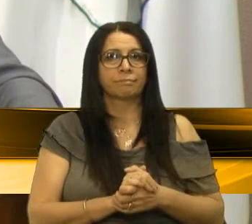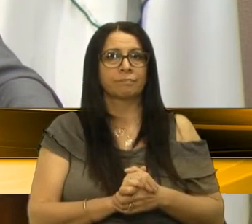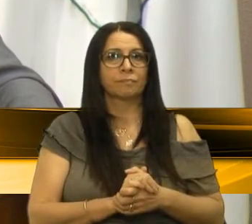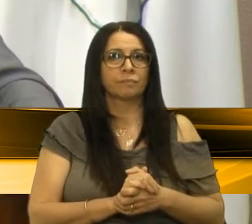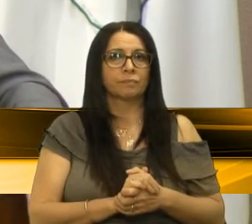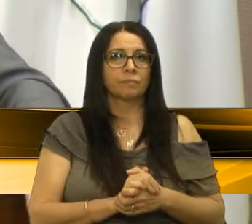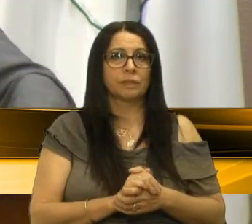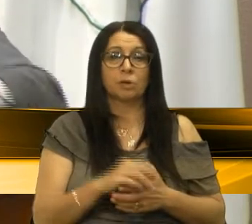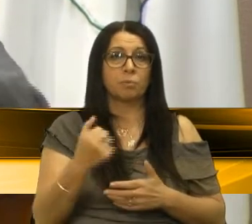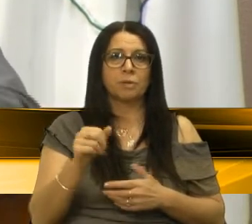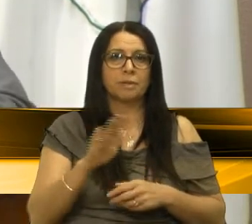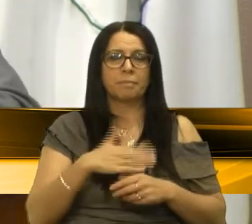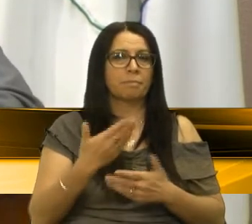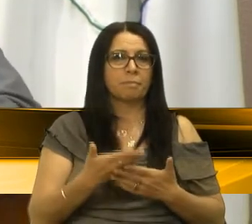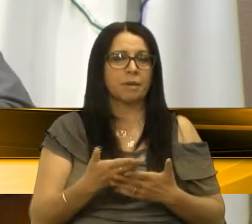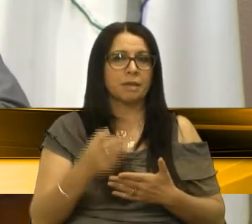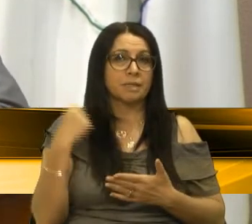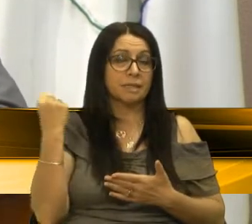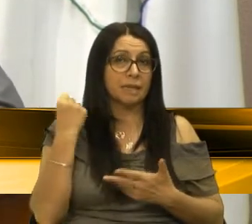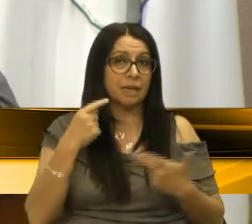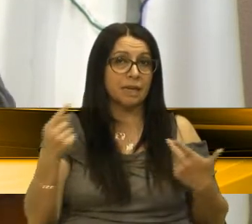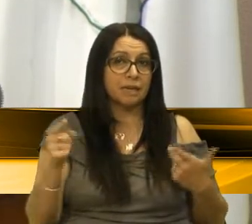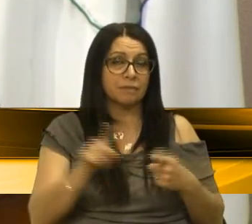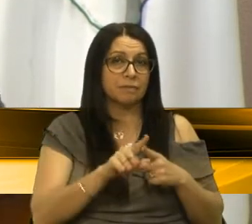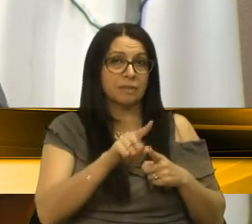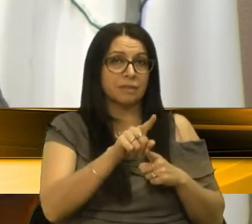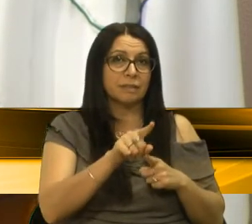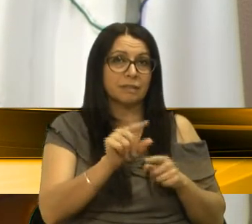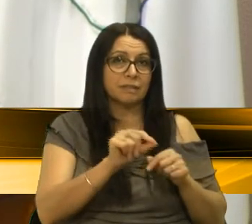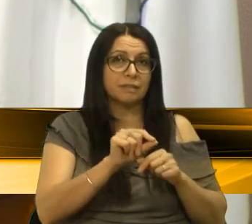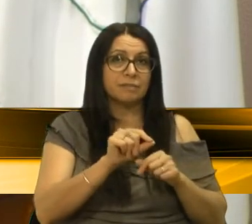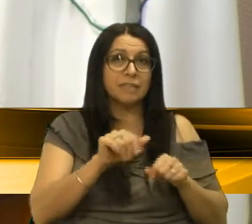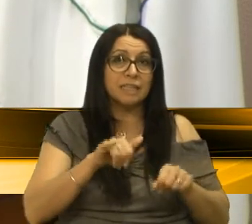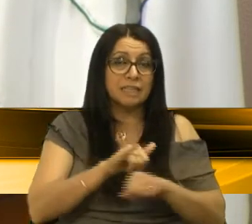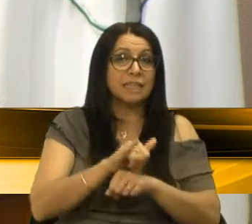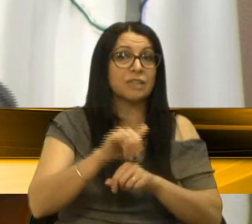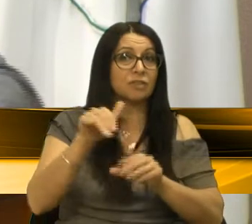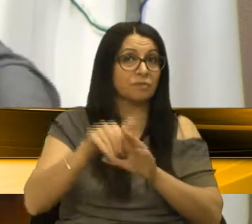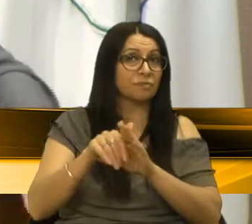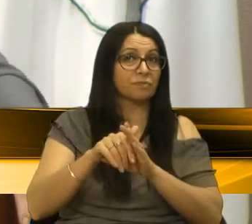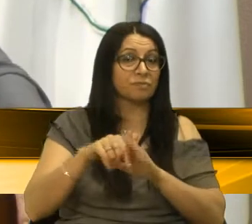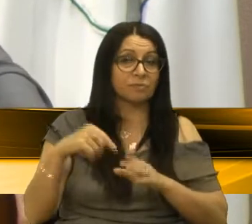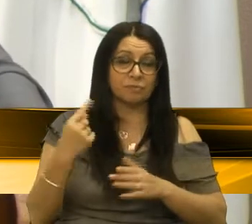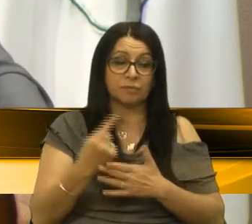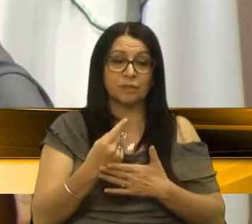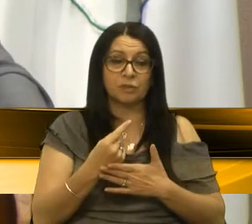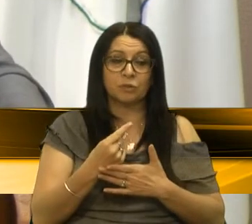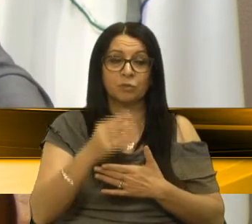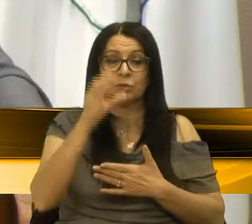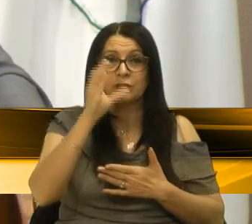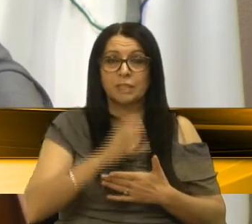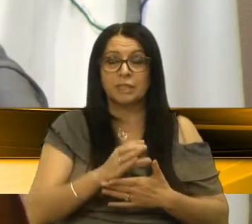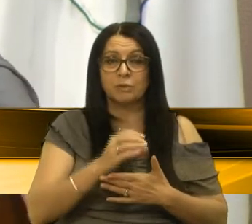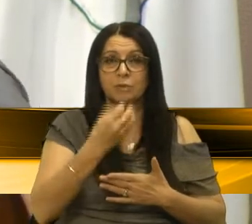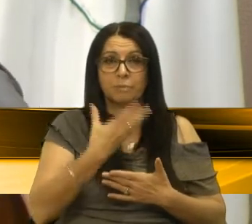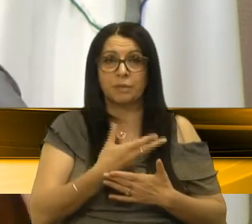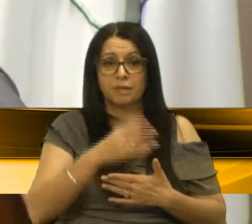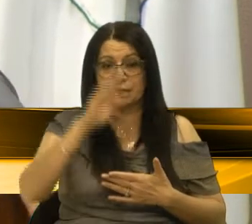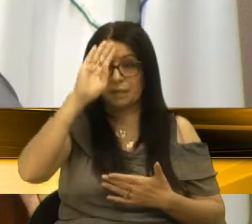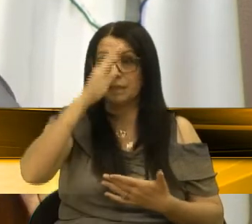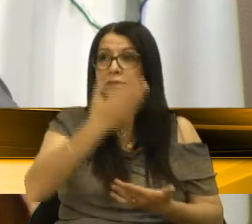Não precisa nada de mais grave do que tu aplicar um estelionato eleitoral para cima do cidadão de bem que